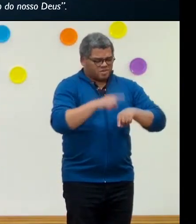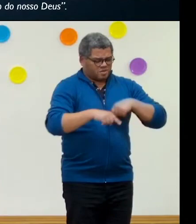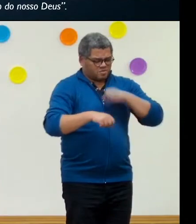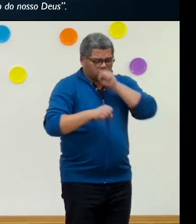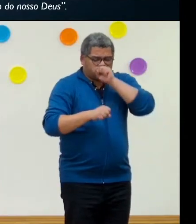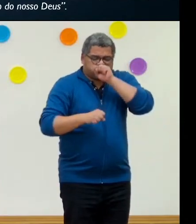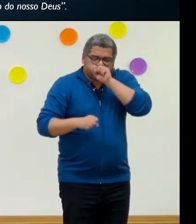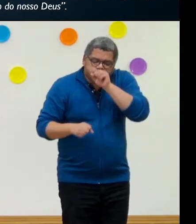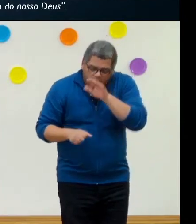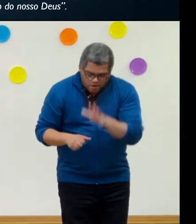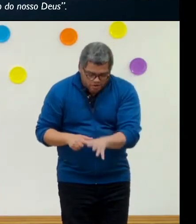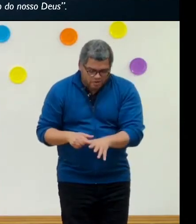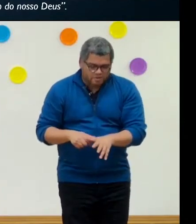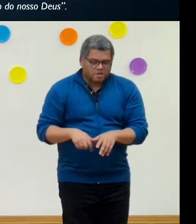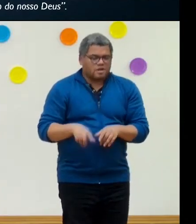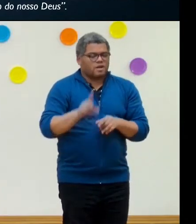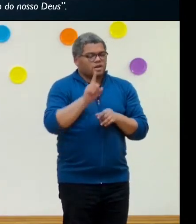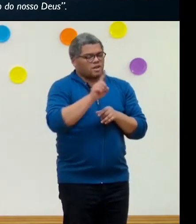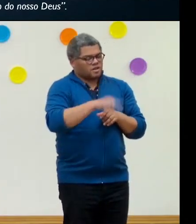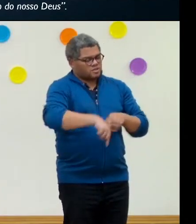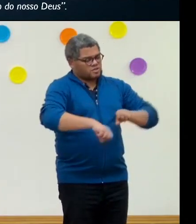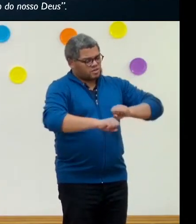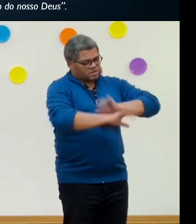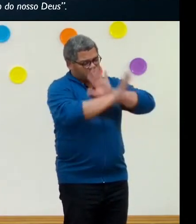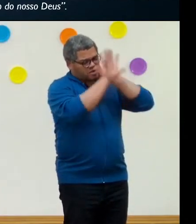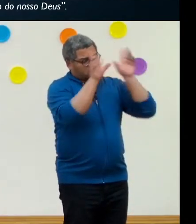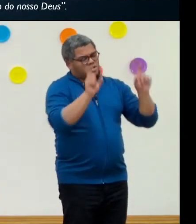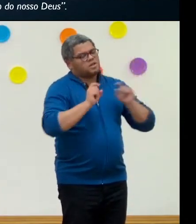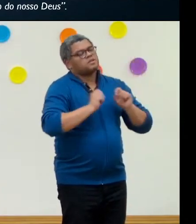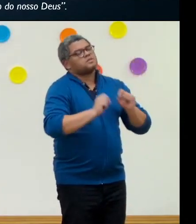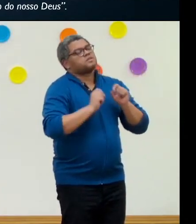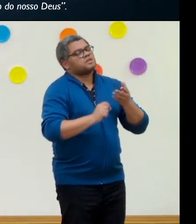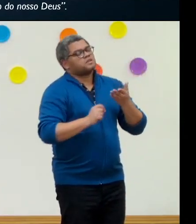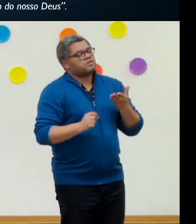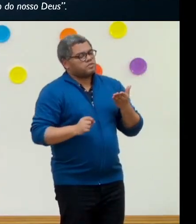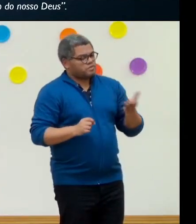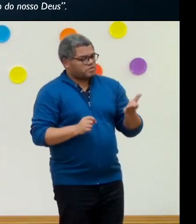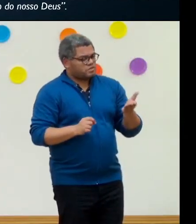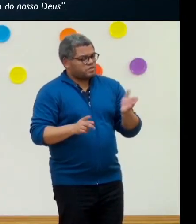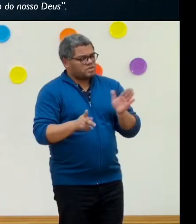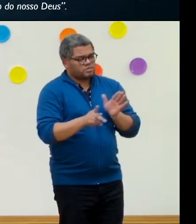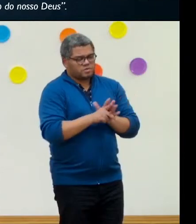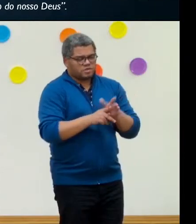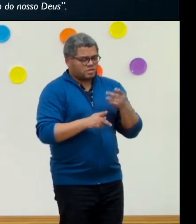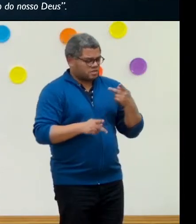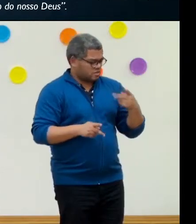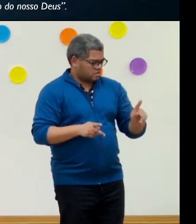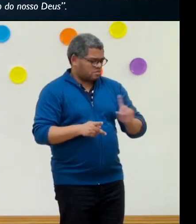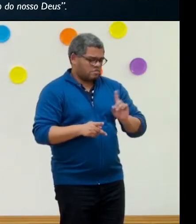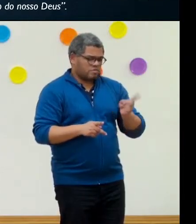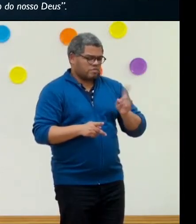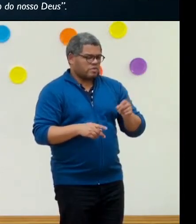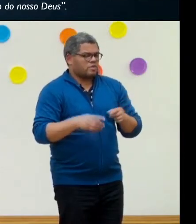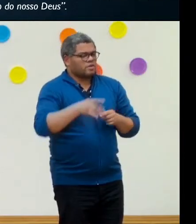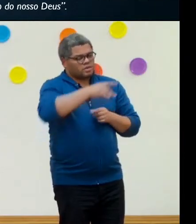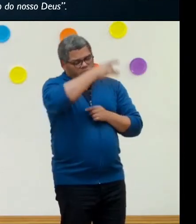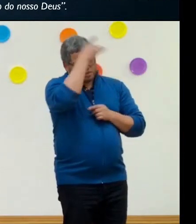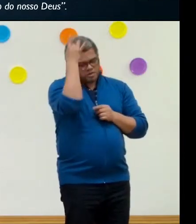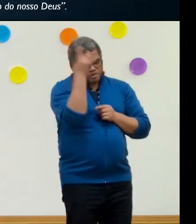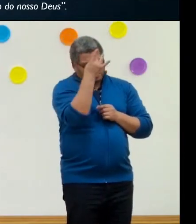vomitar. Isso é uma evidência de que você não é mais seu. De que tem o